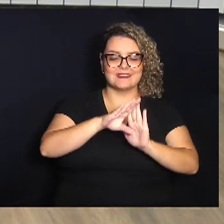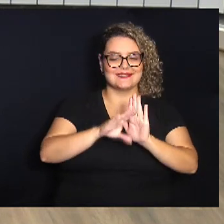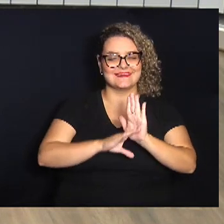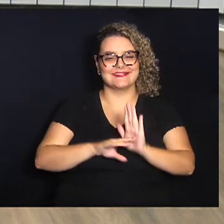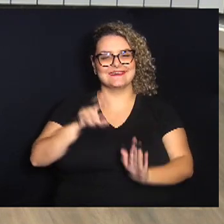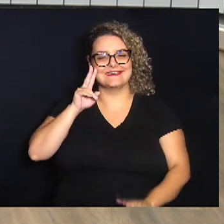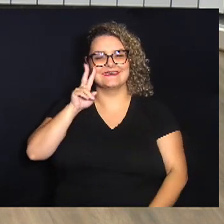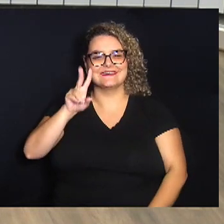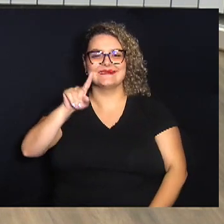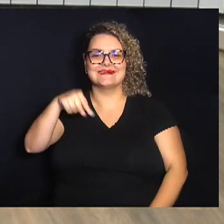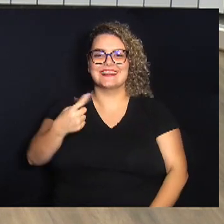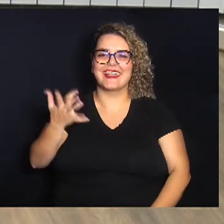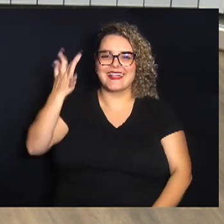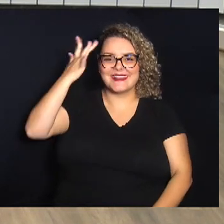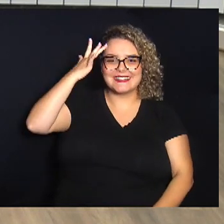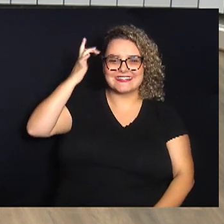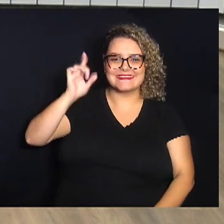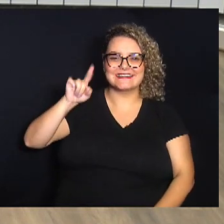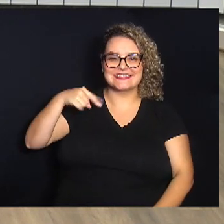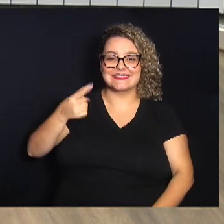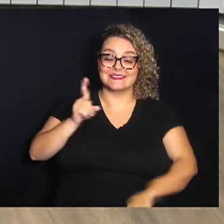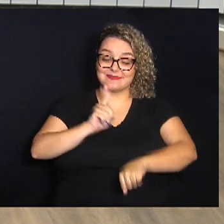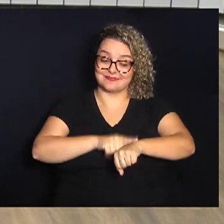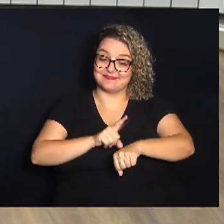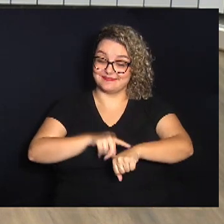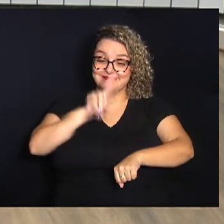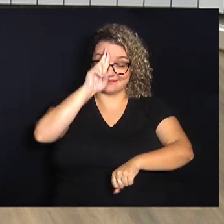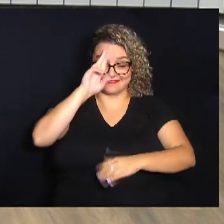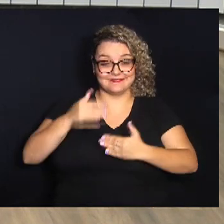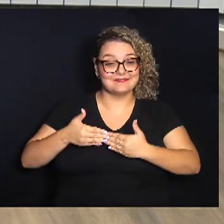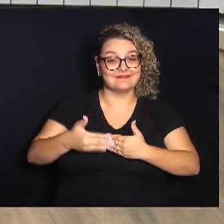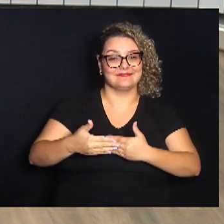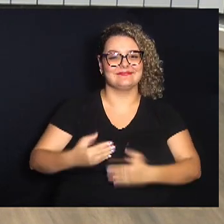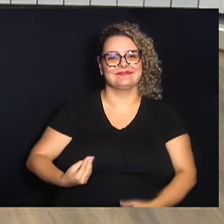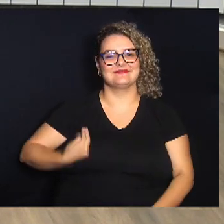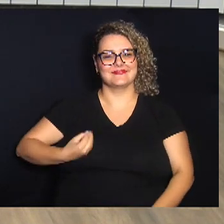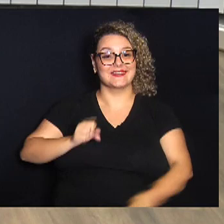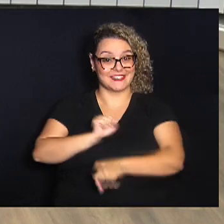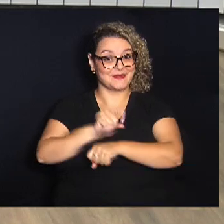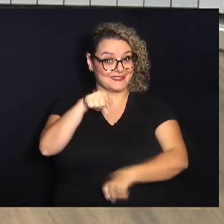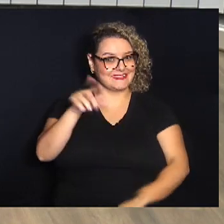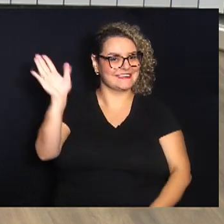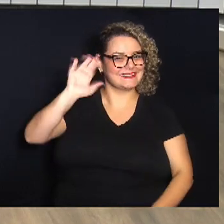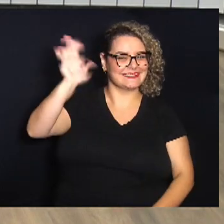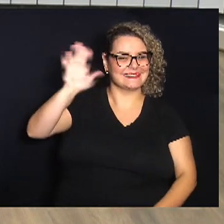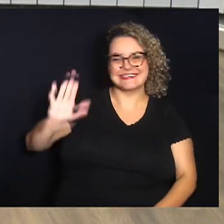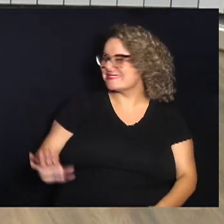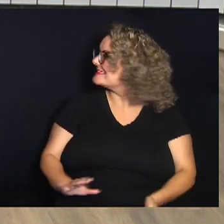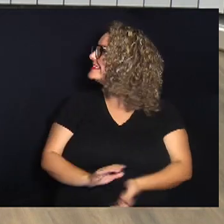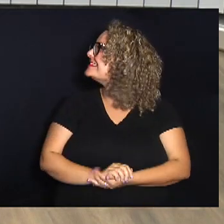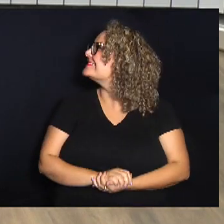programação e nos vemos amanhã a partir do meio-dia ao vivo. Te espero, hein? Tchau, tchau.